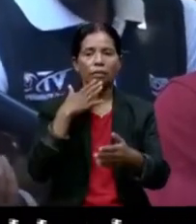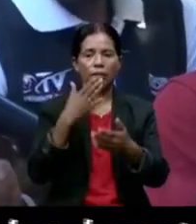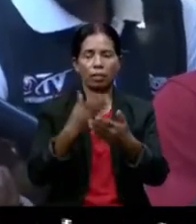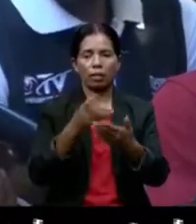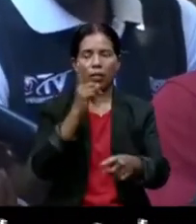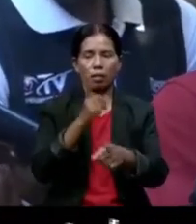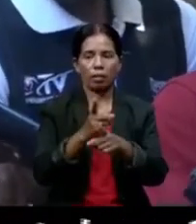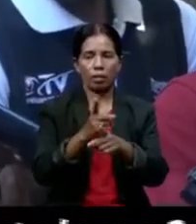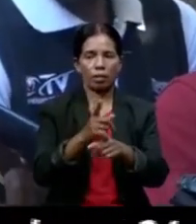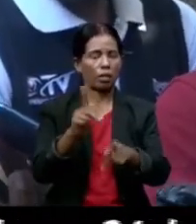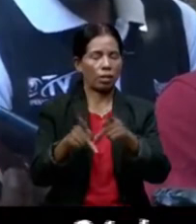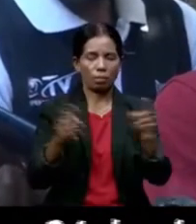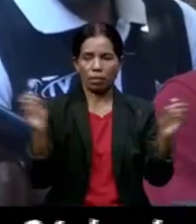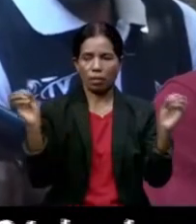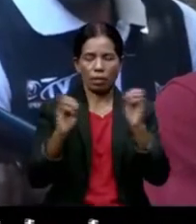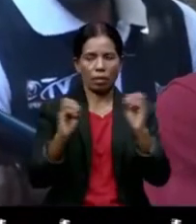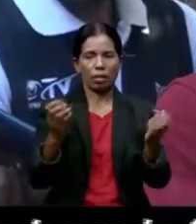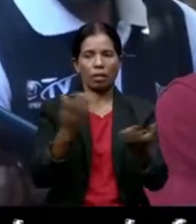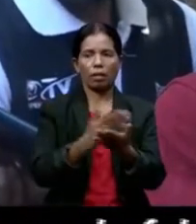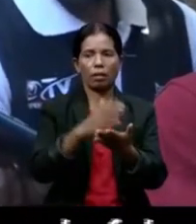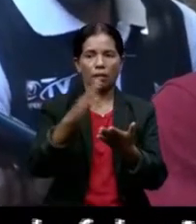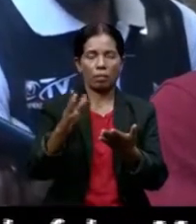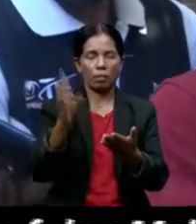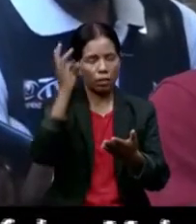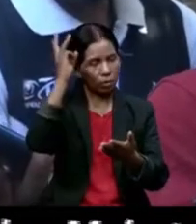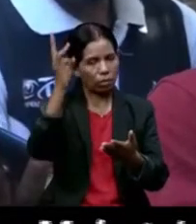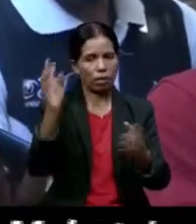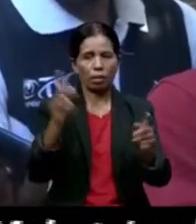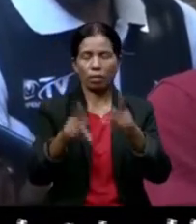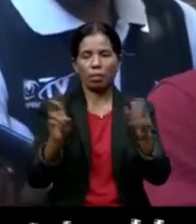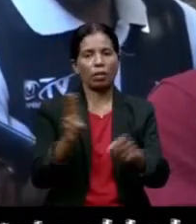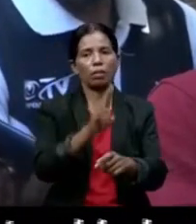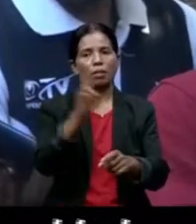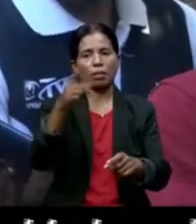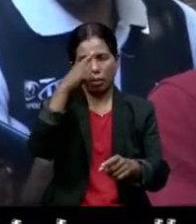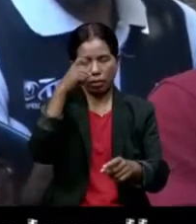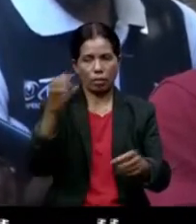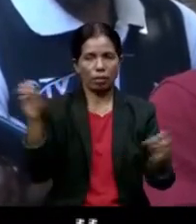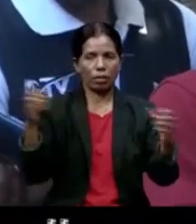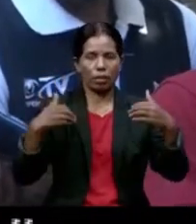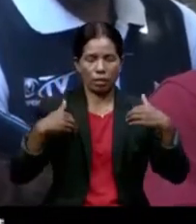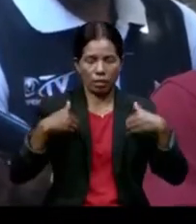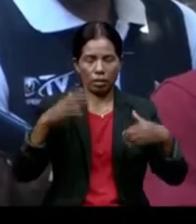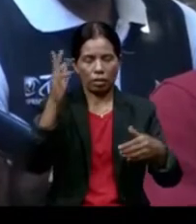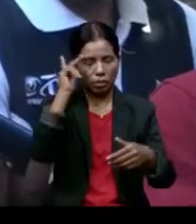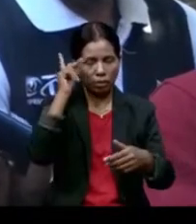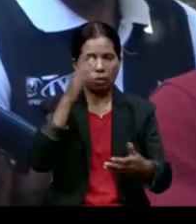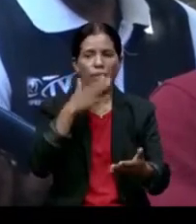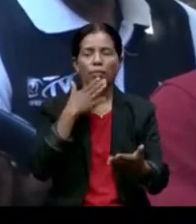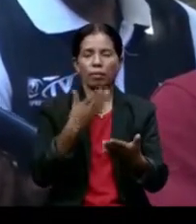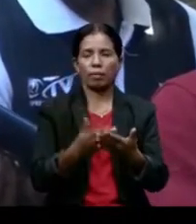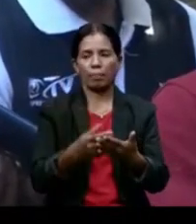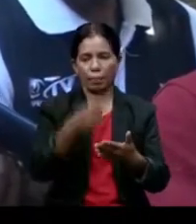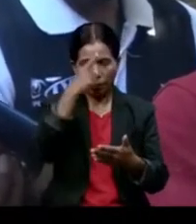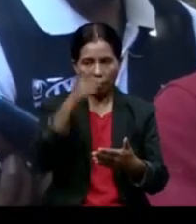tebetebes, mabe imaladun, preocupa, imaladun, usa, tambaladun iha conhecimento nebe naton.